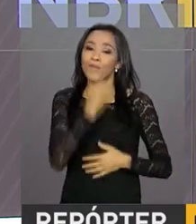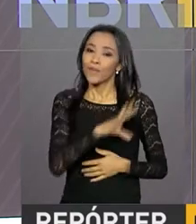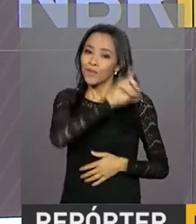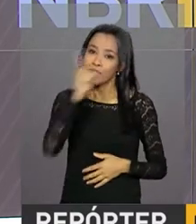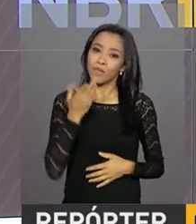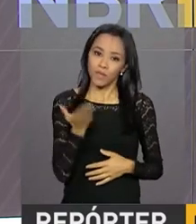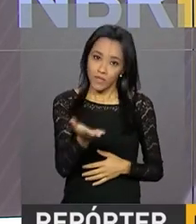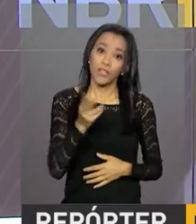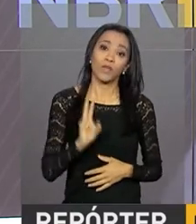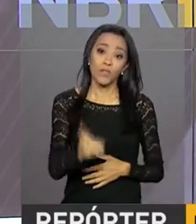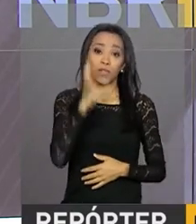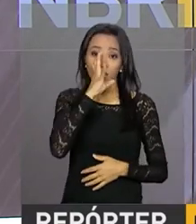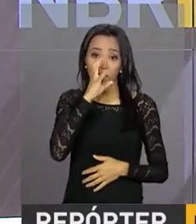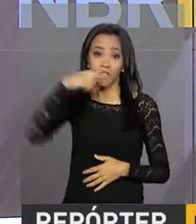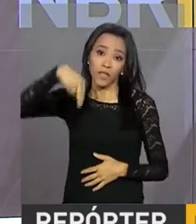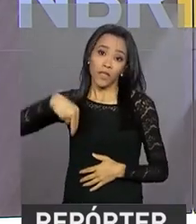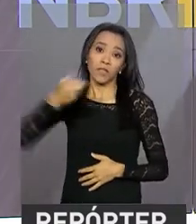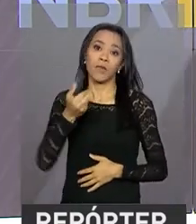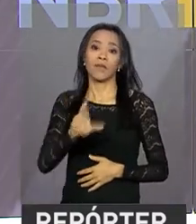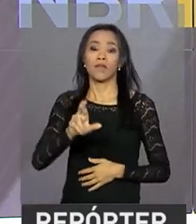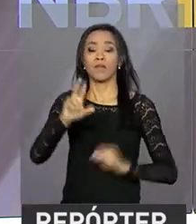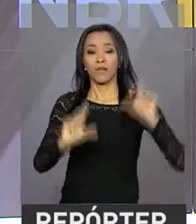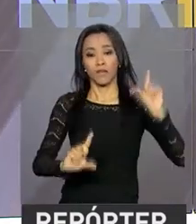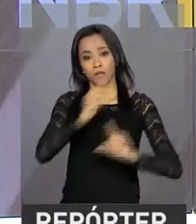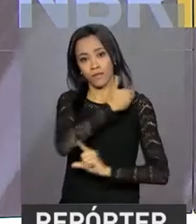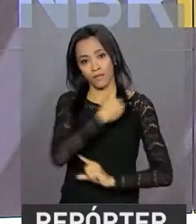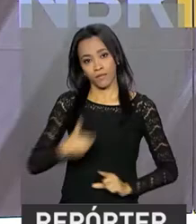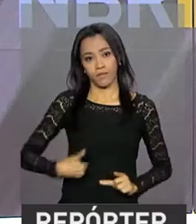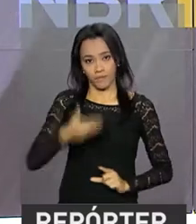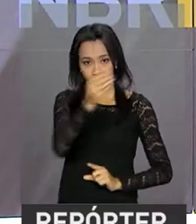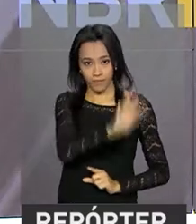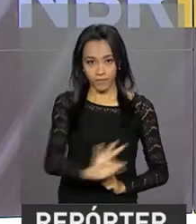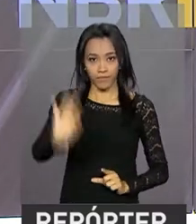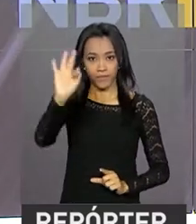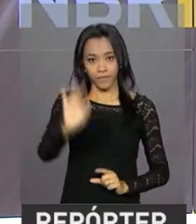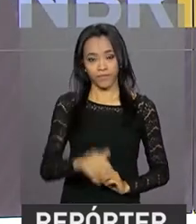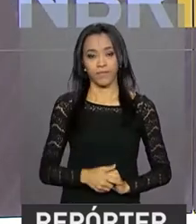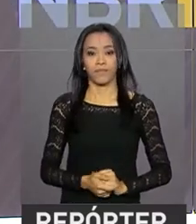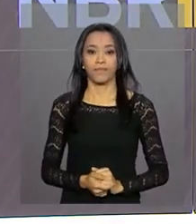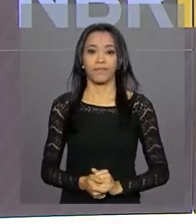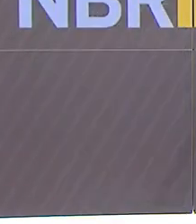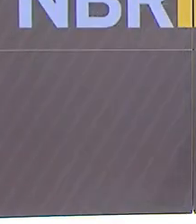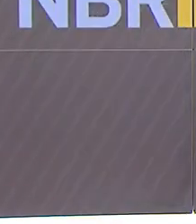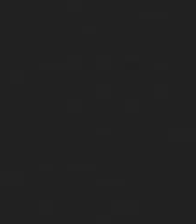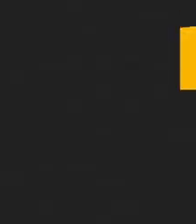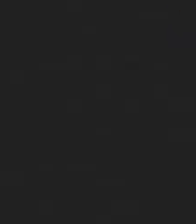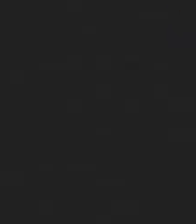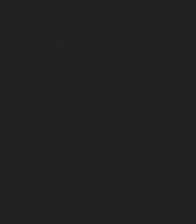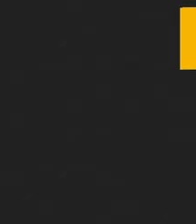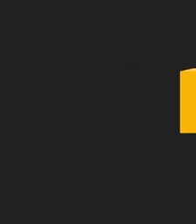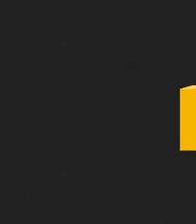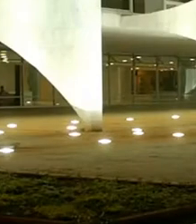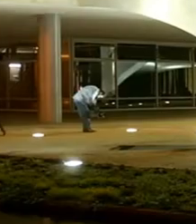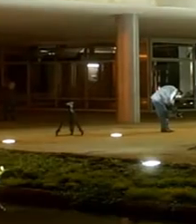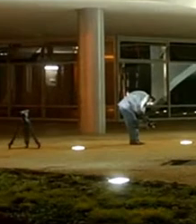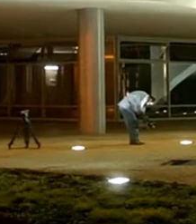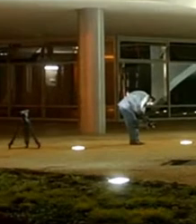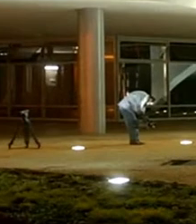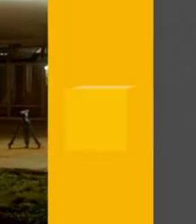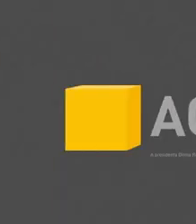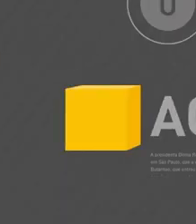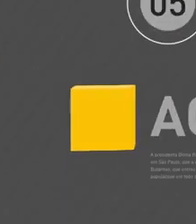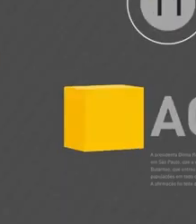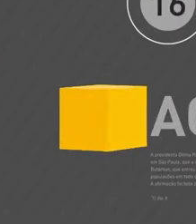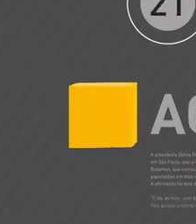dia para você e continue com a gente aqui na NBR, a TV do Governo Federal.